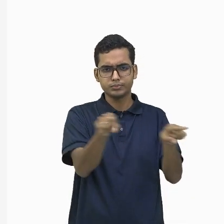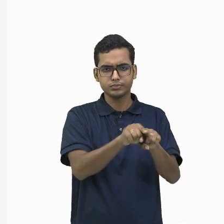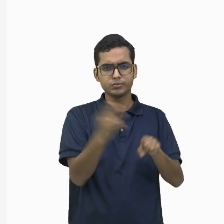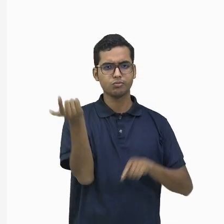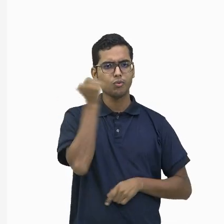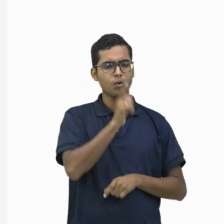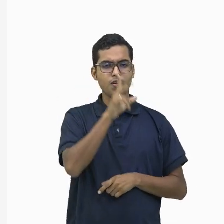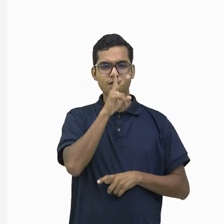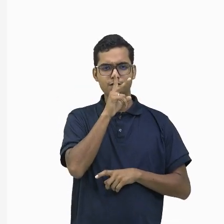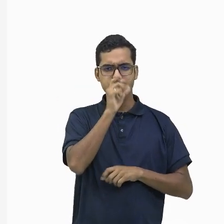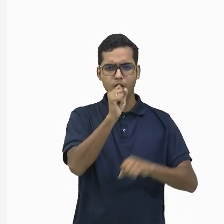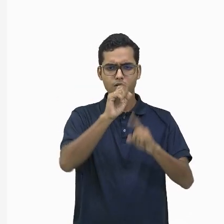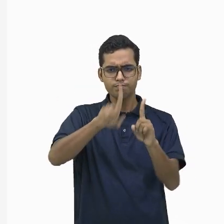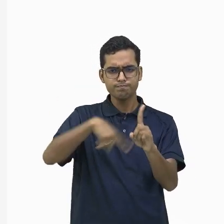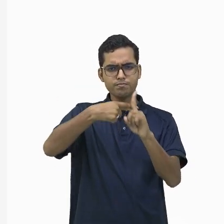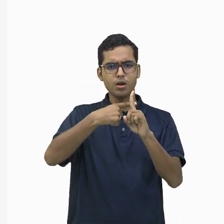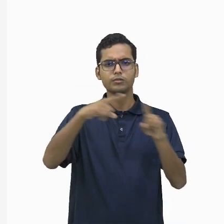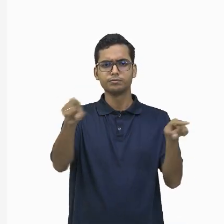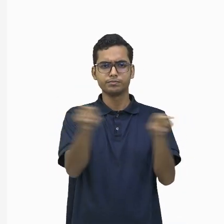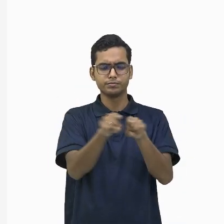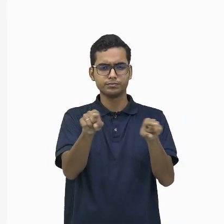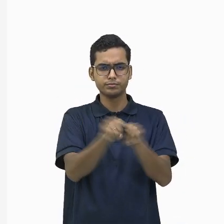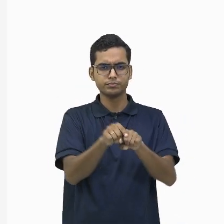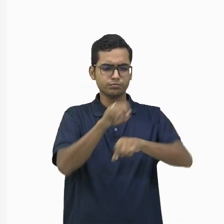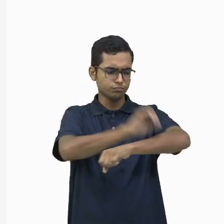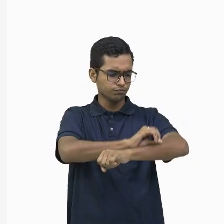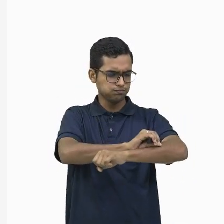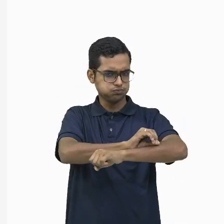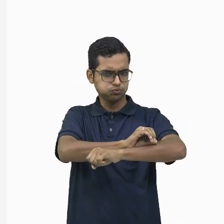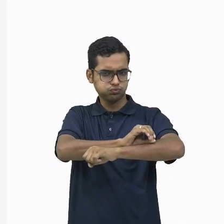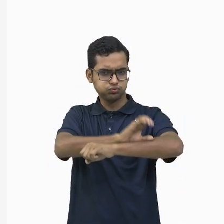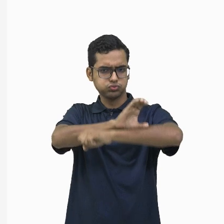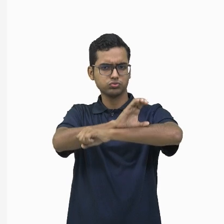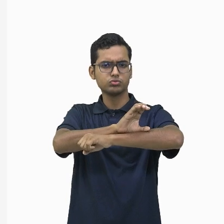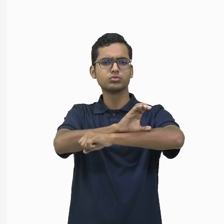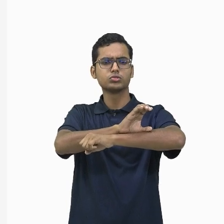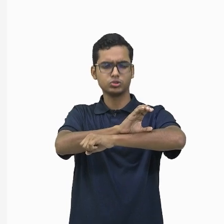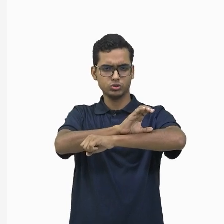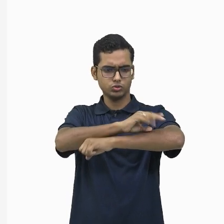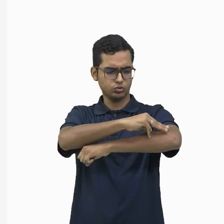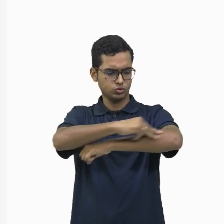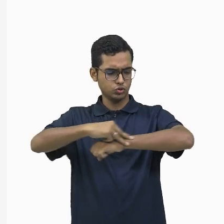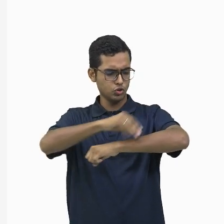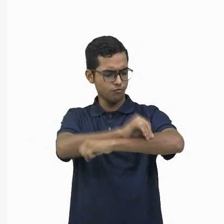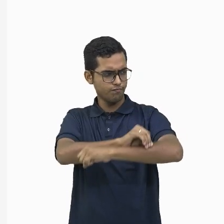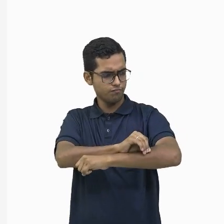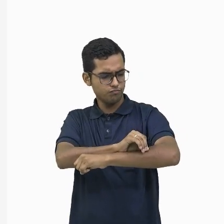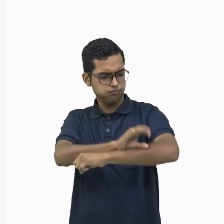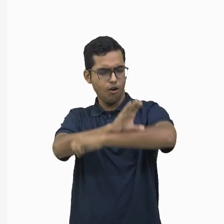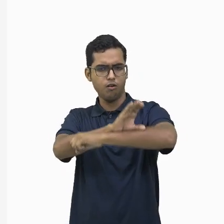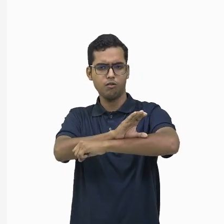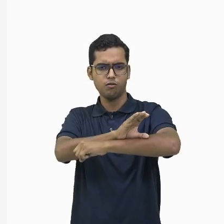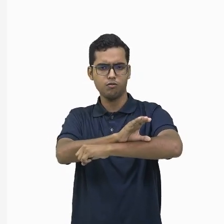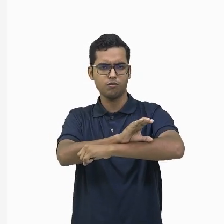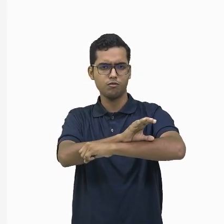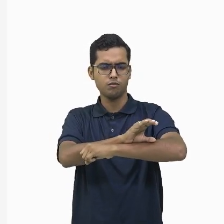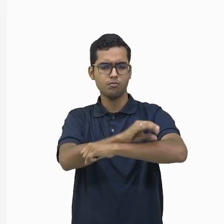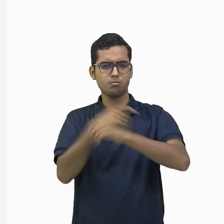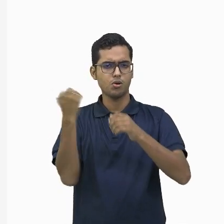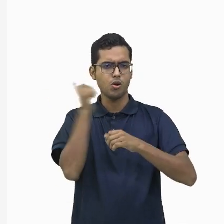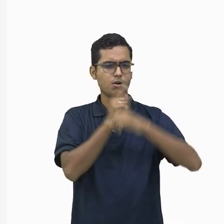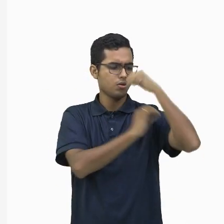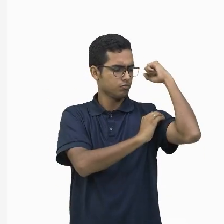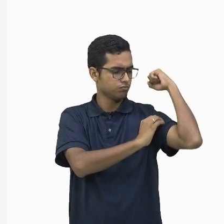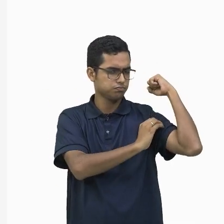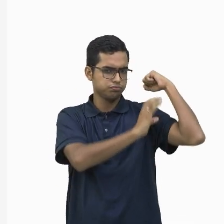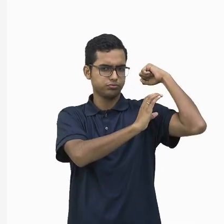ganho de força e hipertrofia. Tá? Então, ginástica funcional vai trabalhar os movimentos naturais do nosso dia a